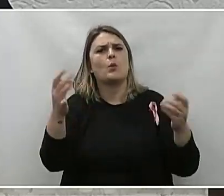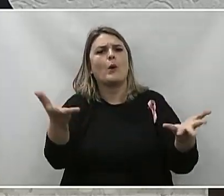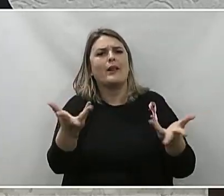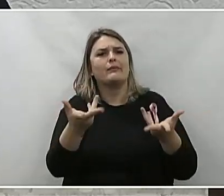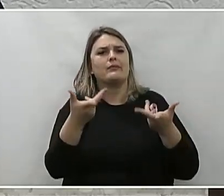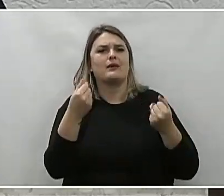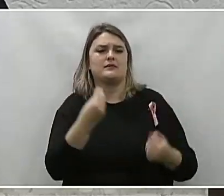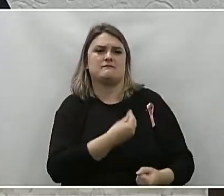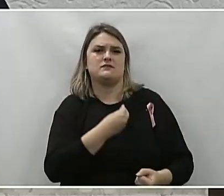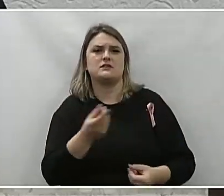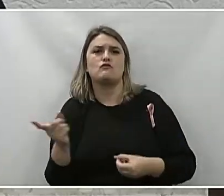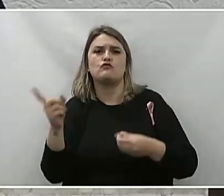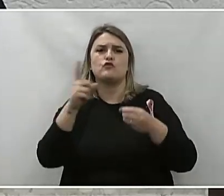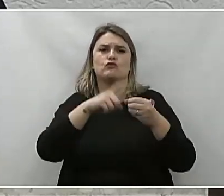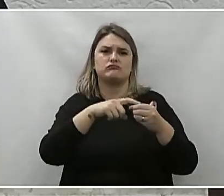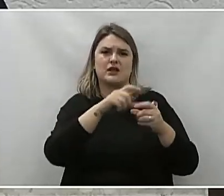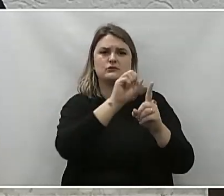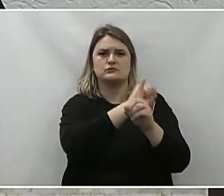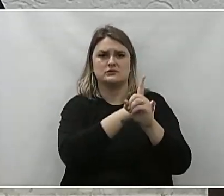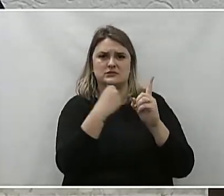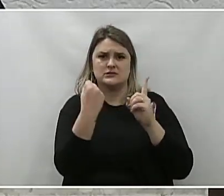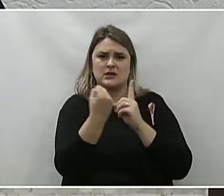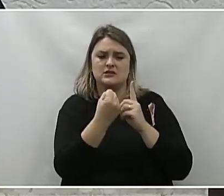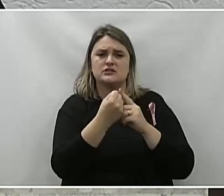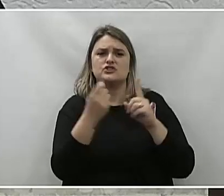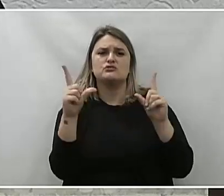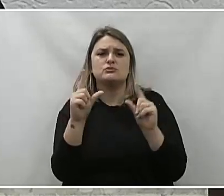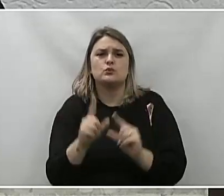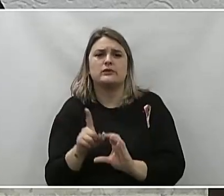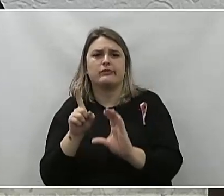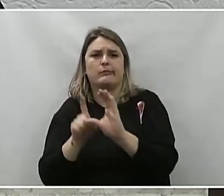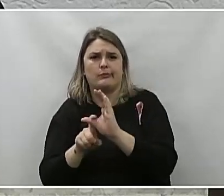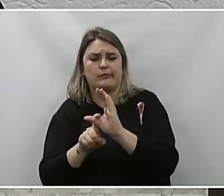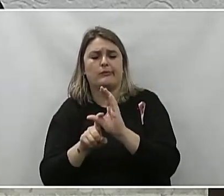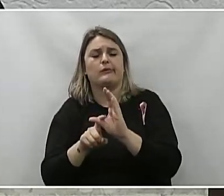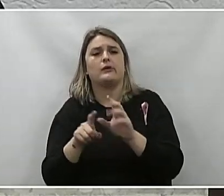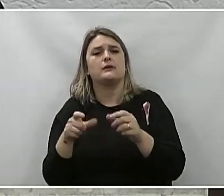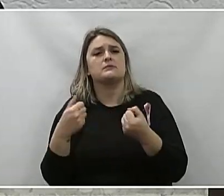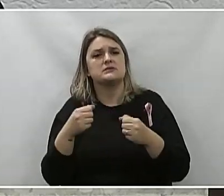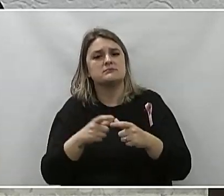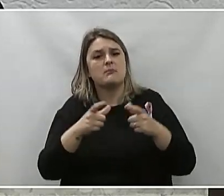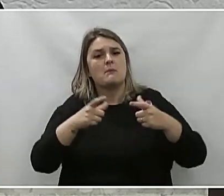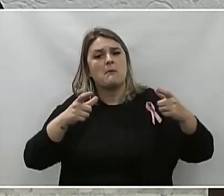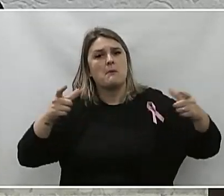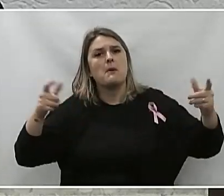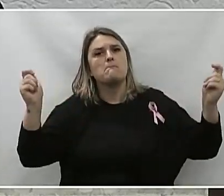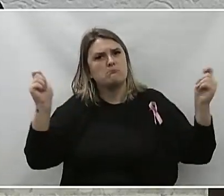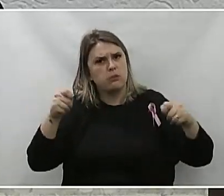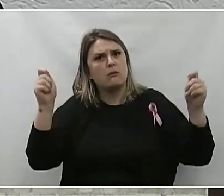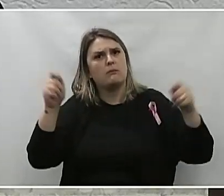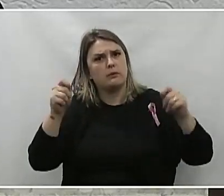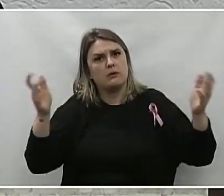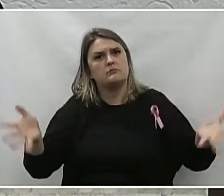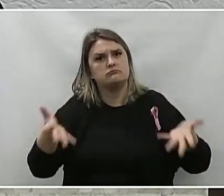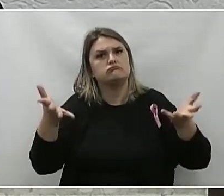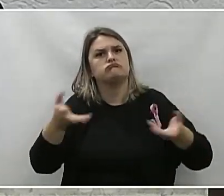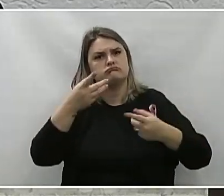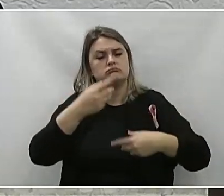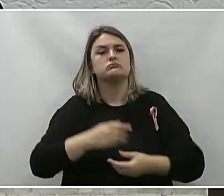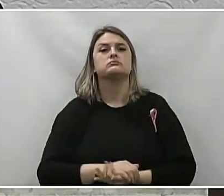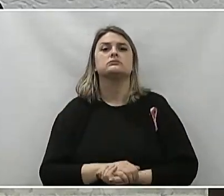sua Integração Social diminuindo a dependência e ampliando suas potencialidades